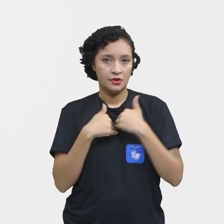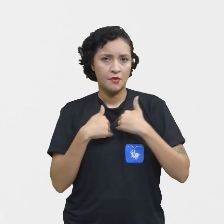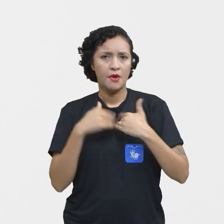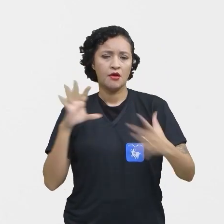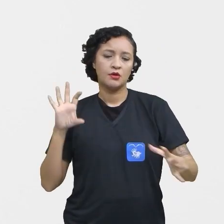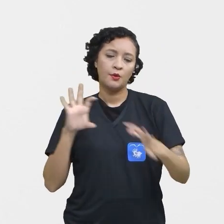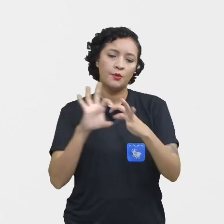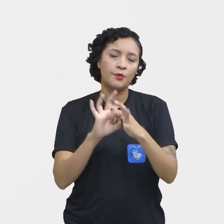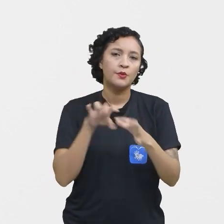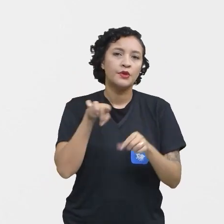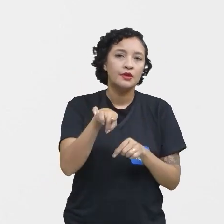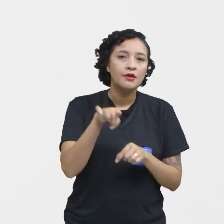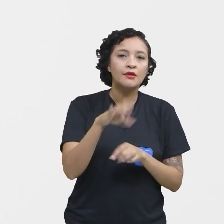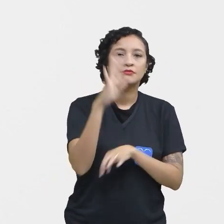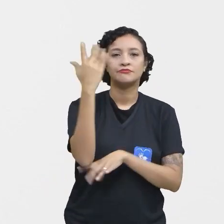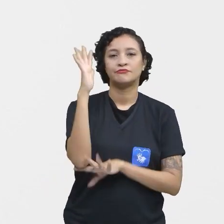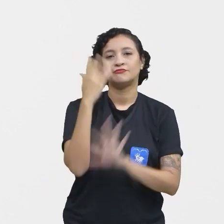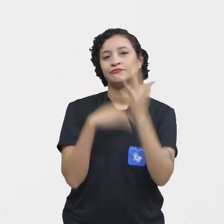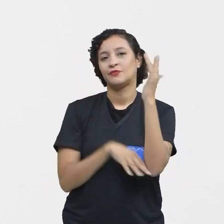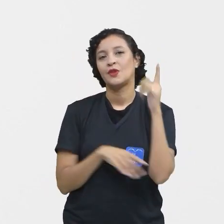outros animais.